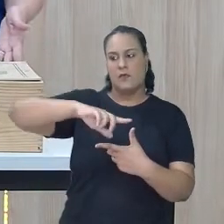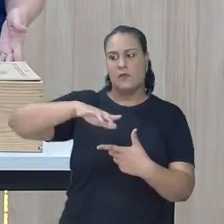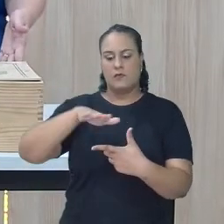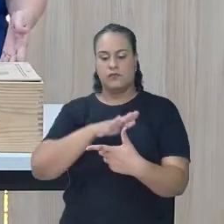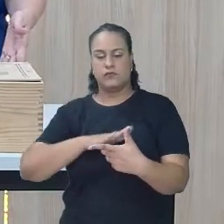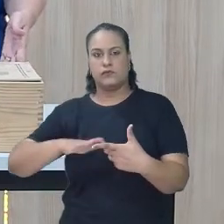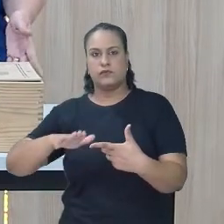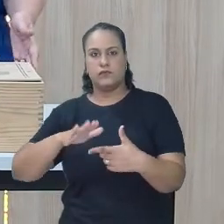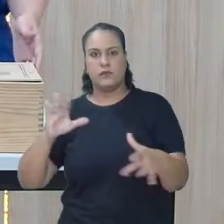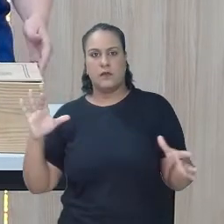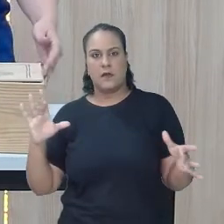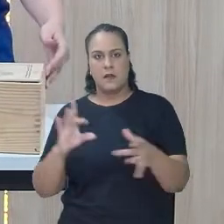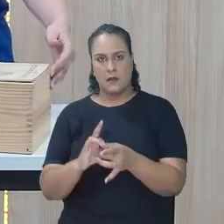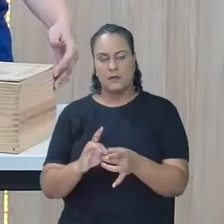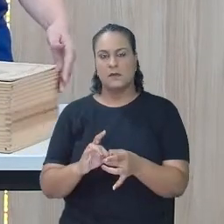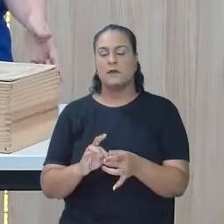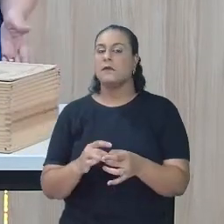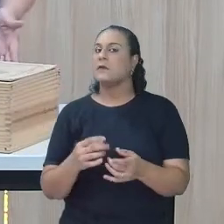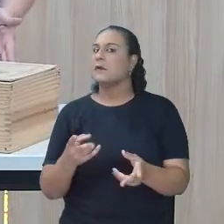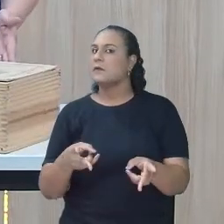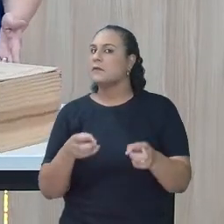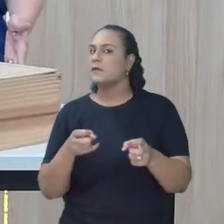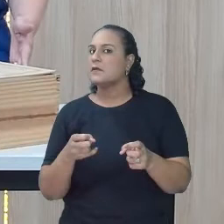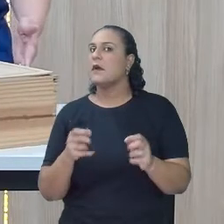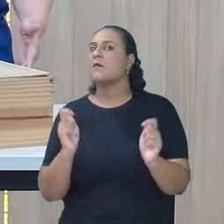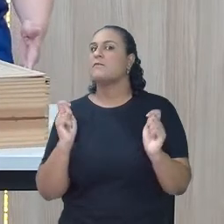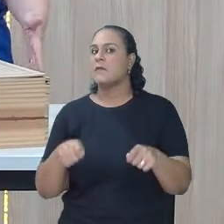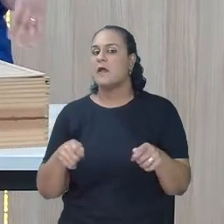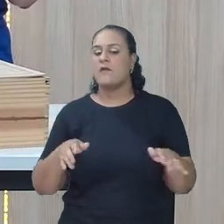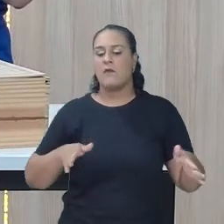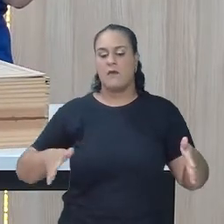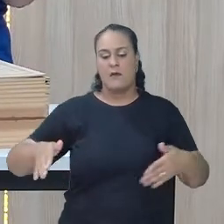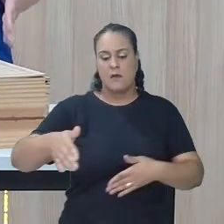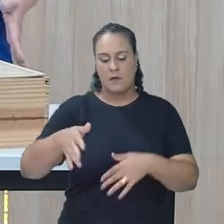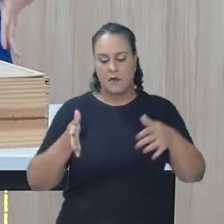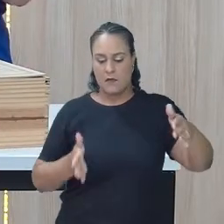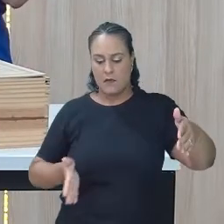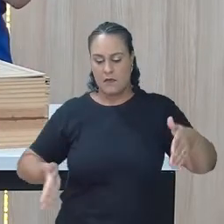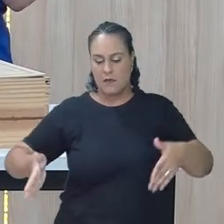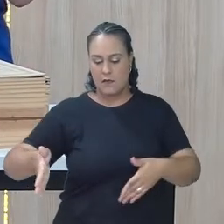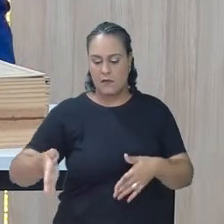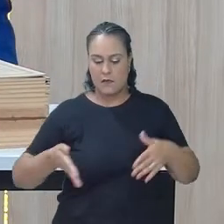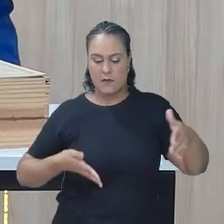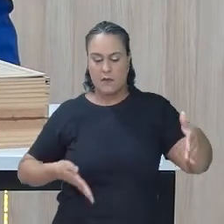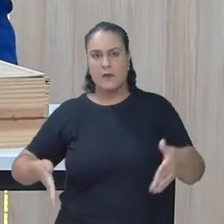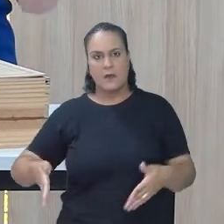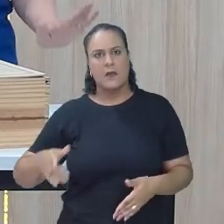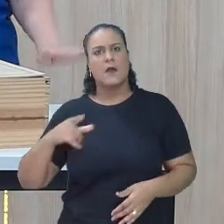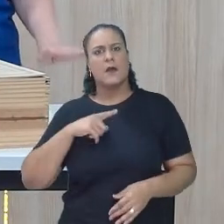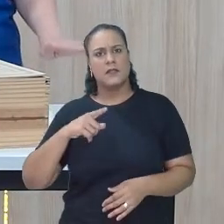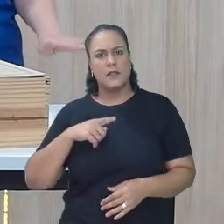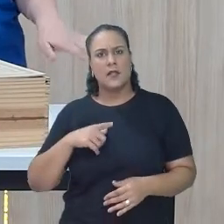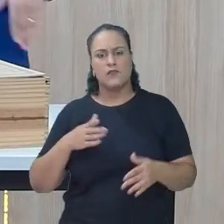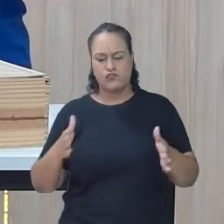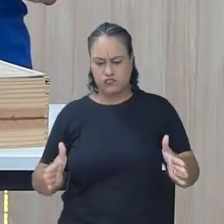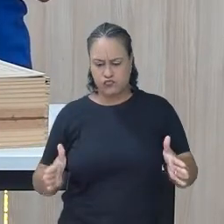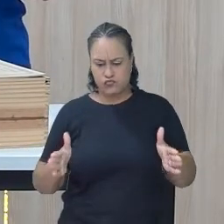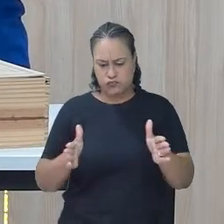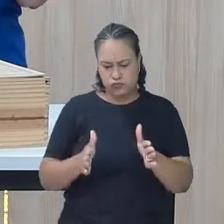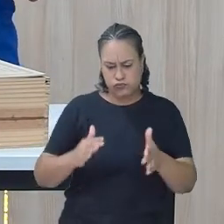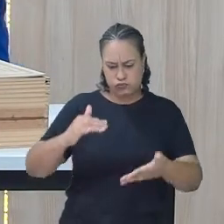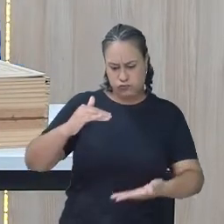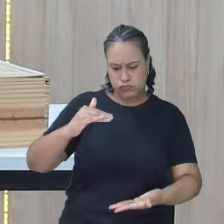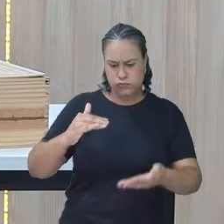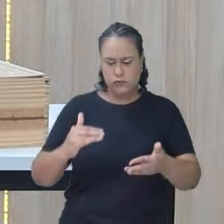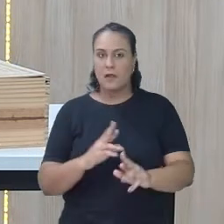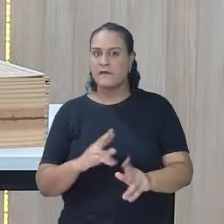faces que aparecem, né? A gente já percebe que dá para fazer a rotação e você perceber que elas têm tamanhos diferentes. Então, já não pode